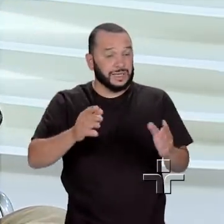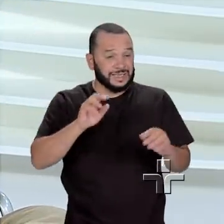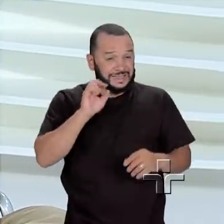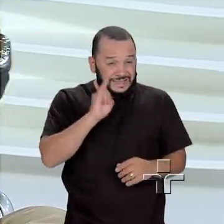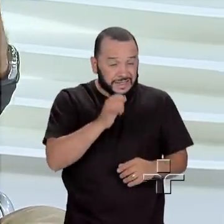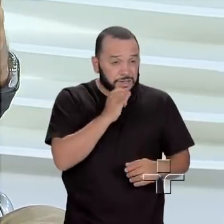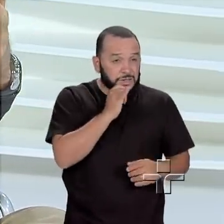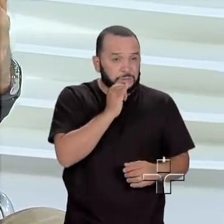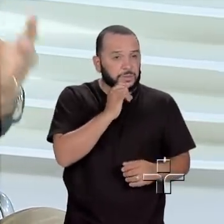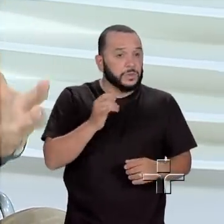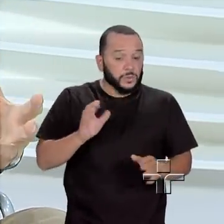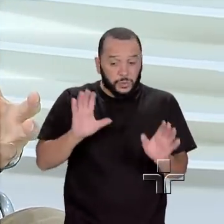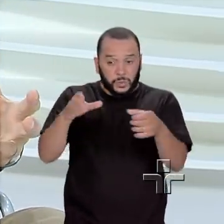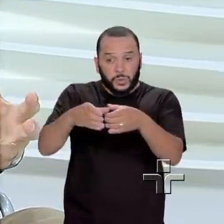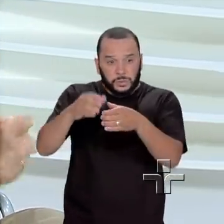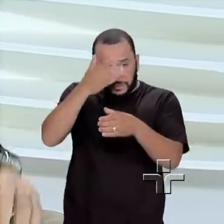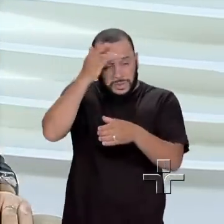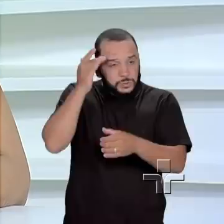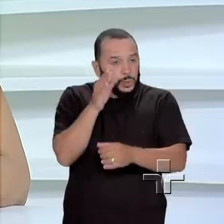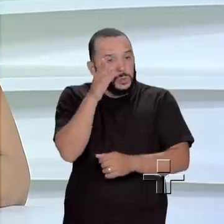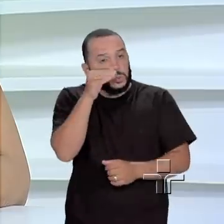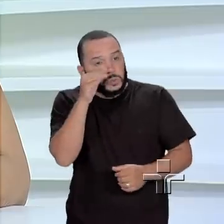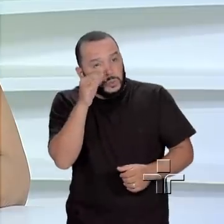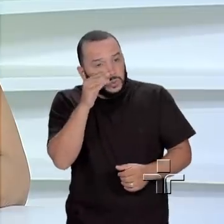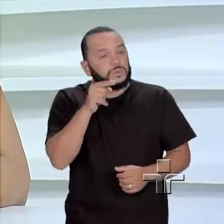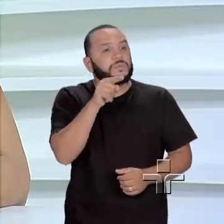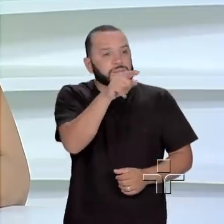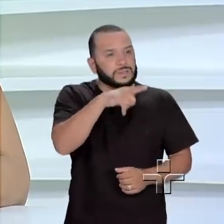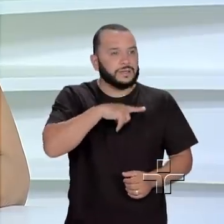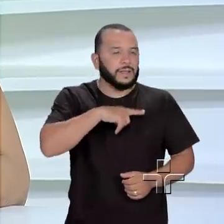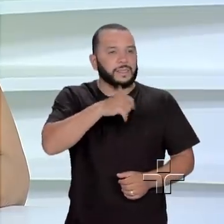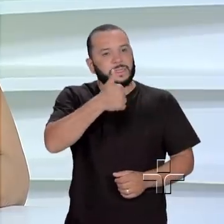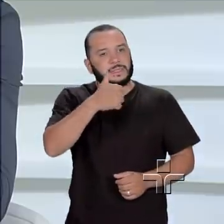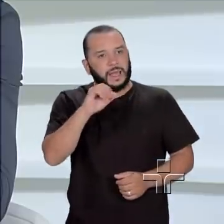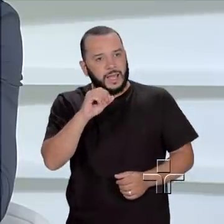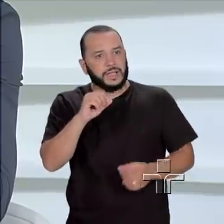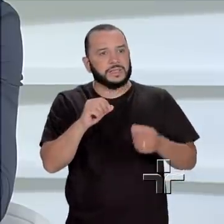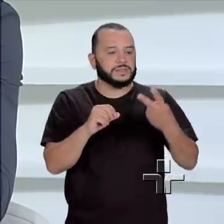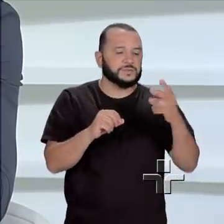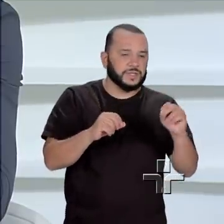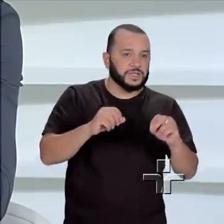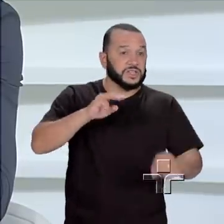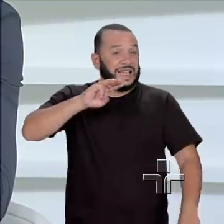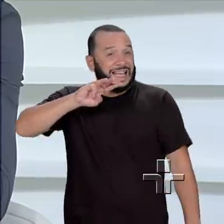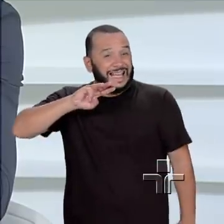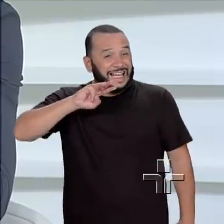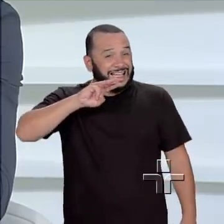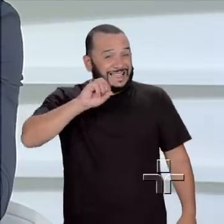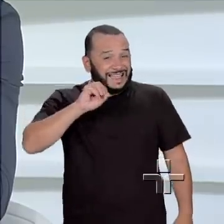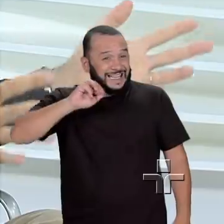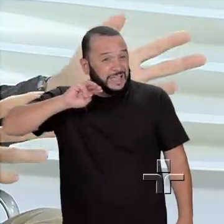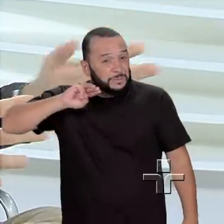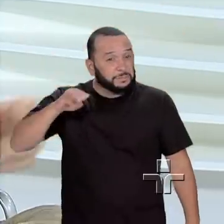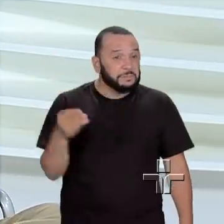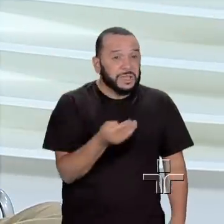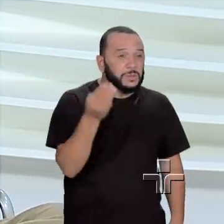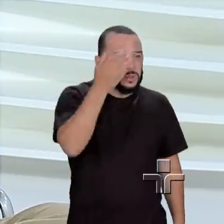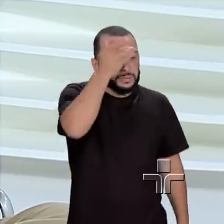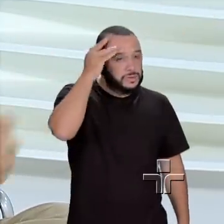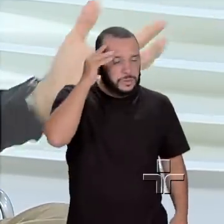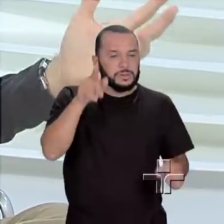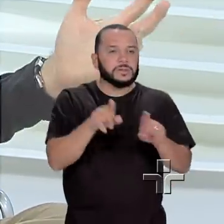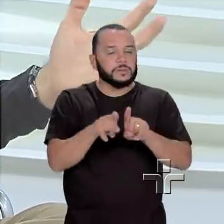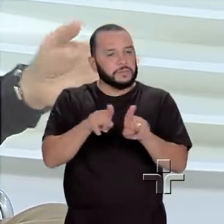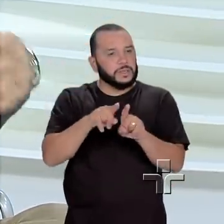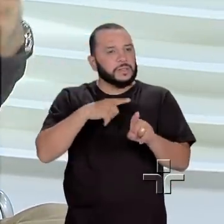ele fizer sentido para um grupo de pessoas, de repente você tem 10, 20, 30 milhões de views no YouTube, você tem um blog que tem milhões de pessoas que